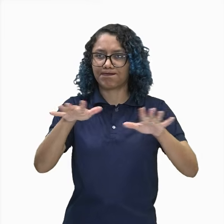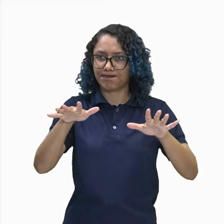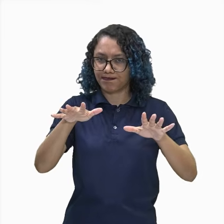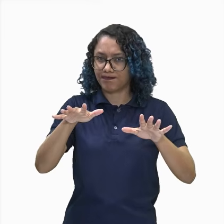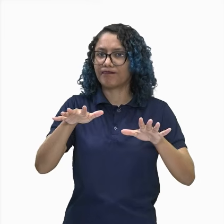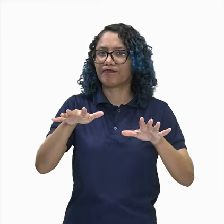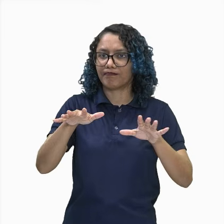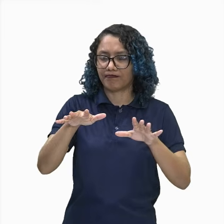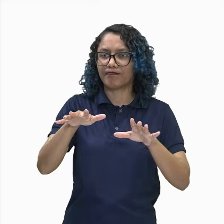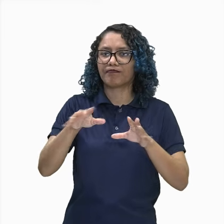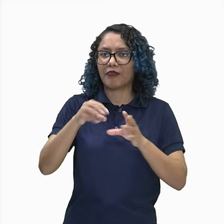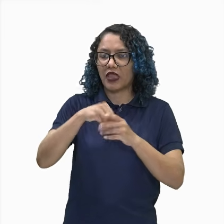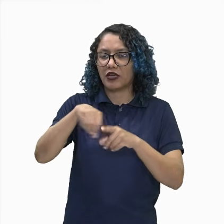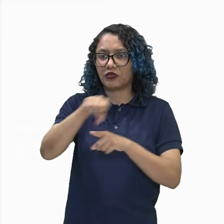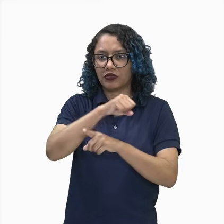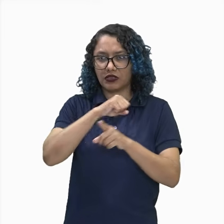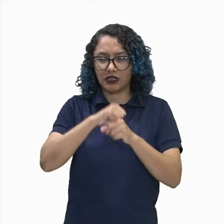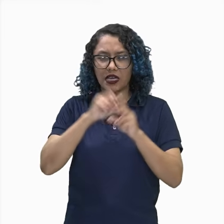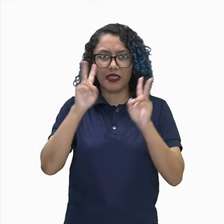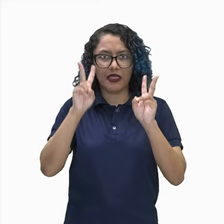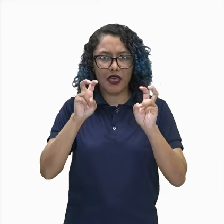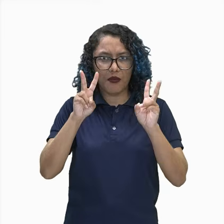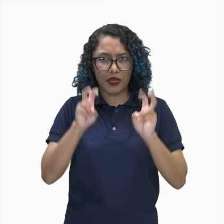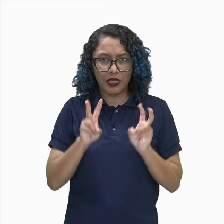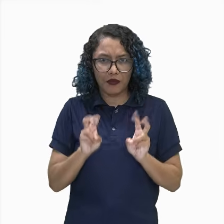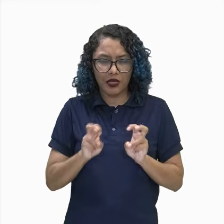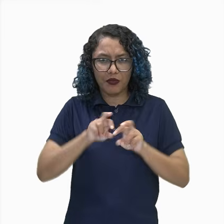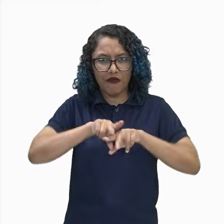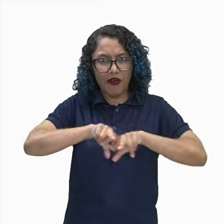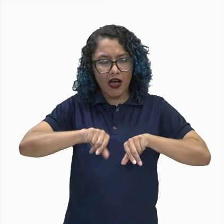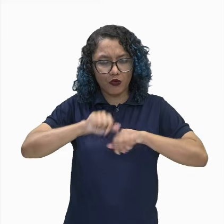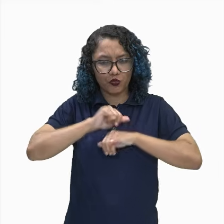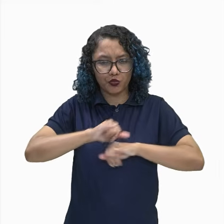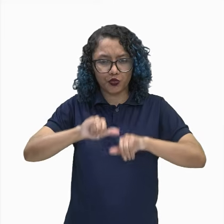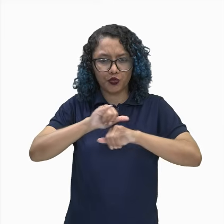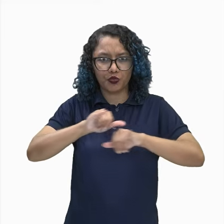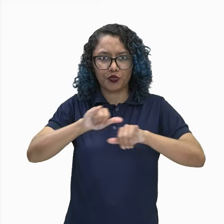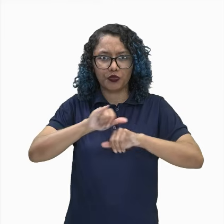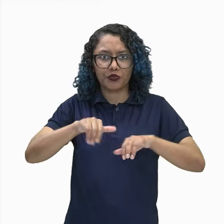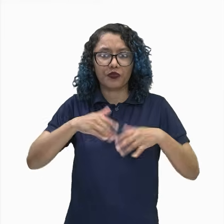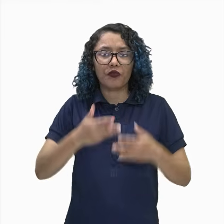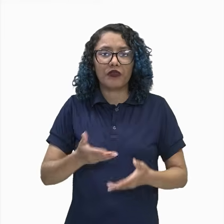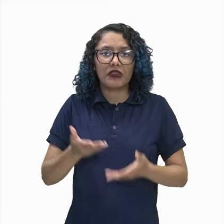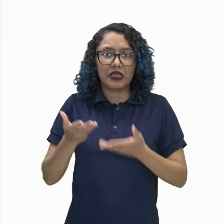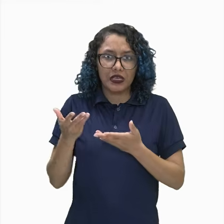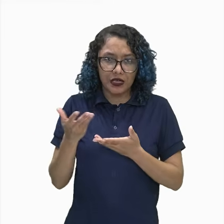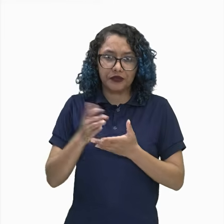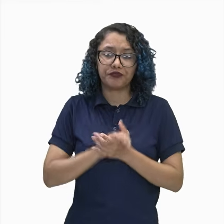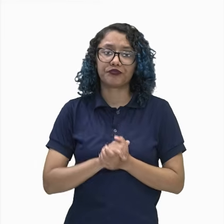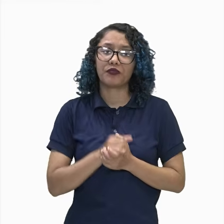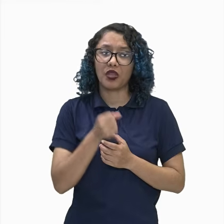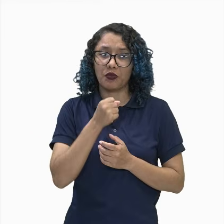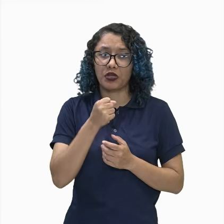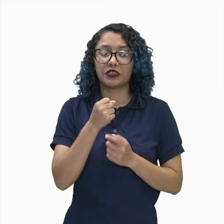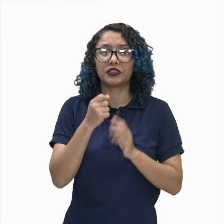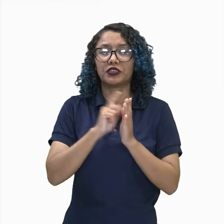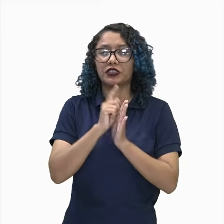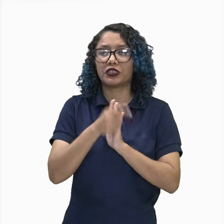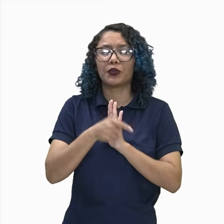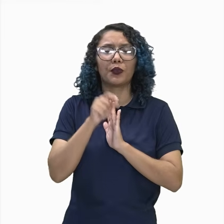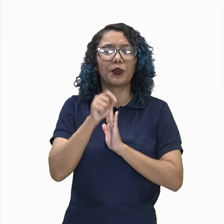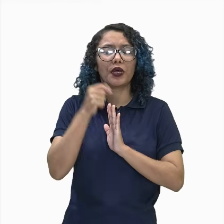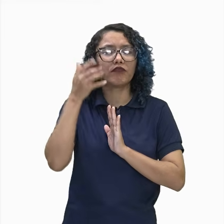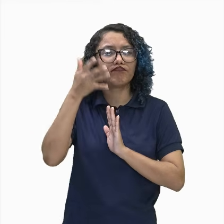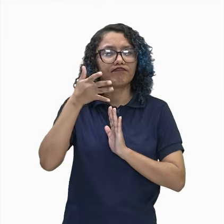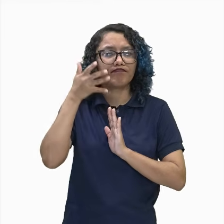temas circularem pela massa da população, né? E a reportagem é um gênero discursivo que tem a função de